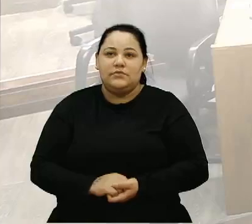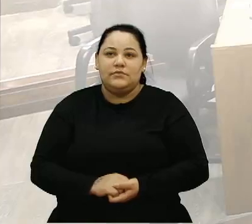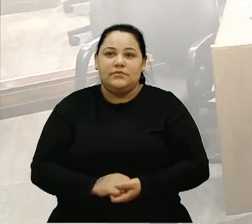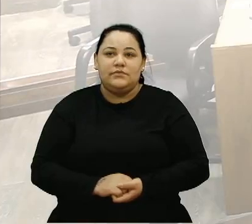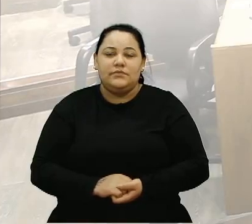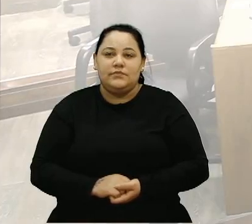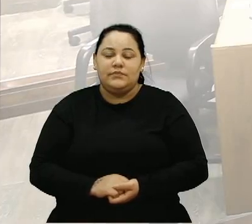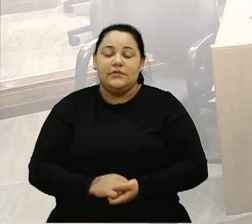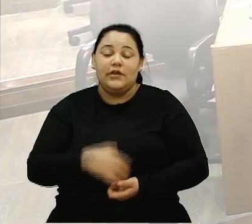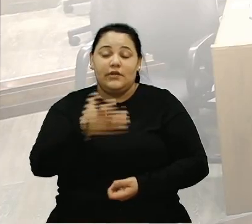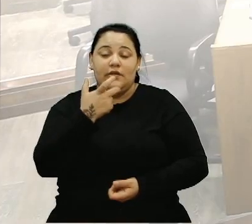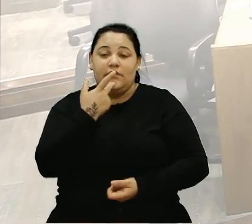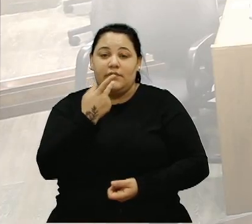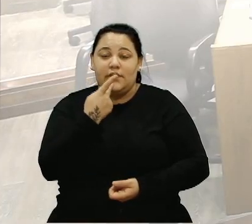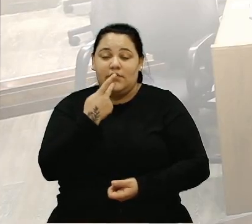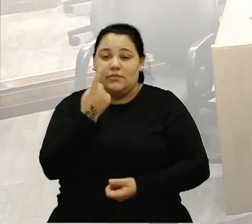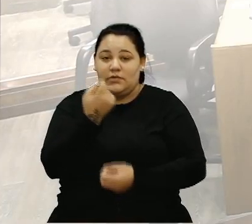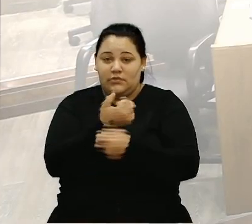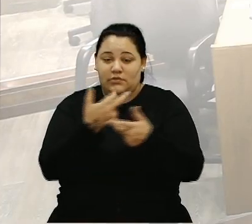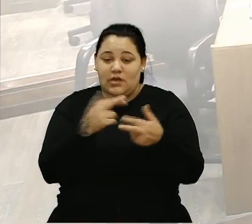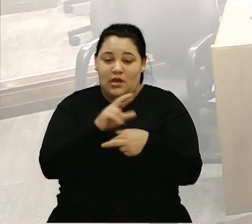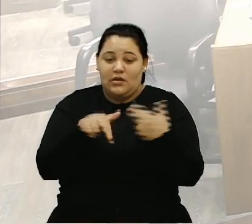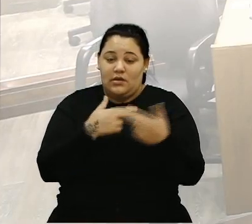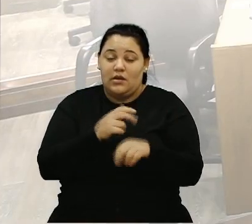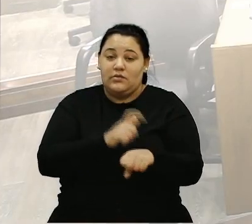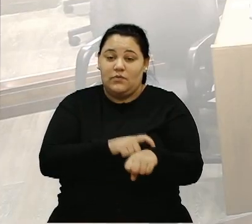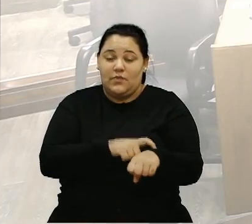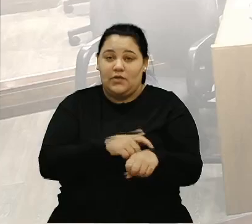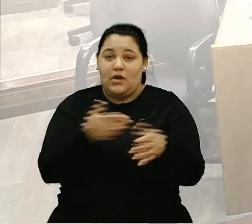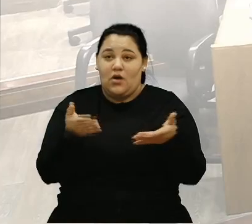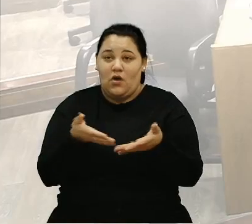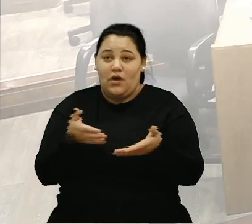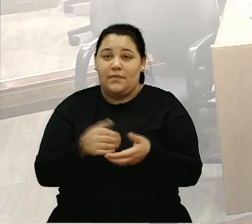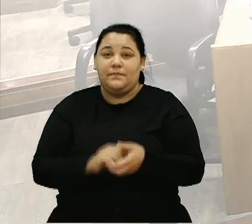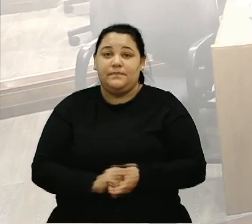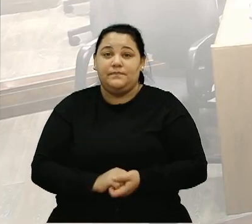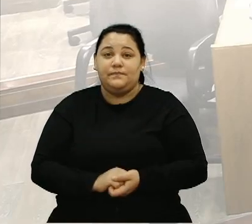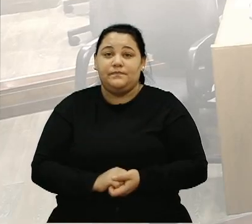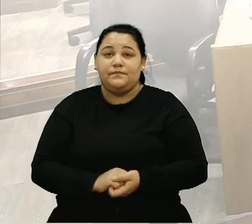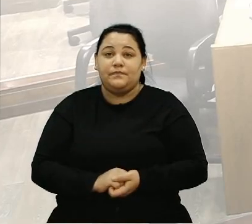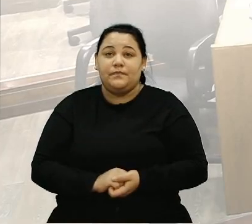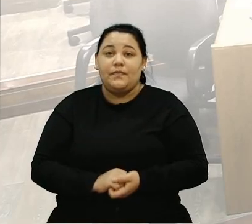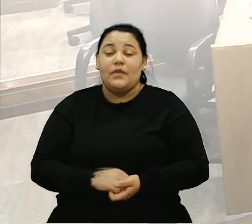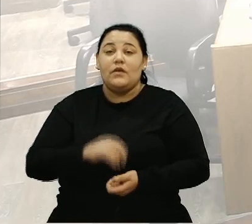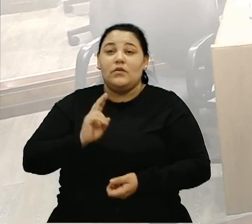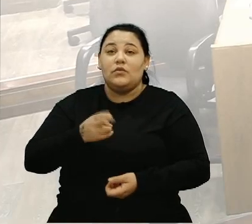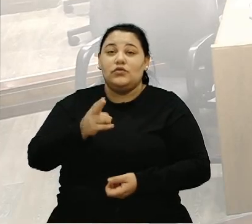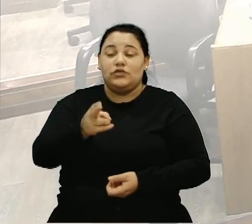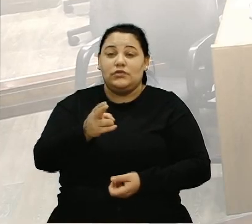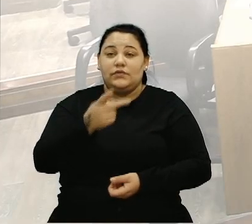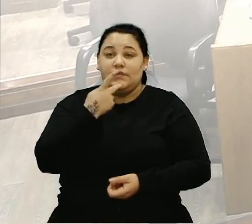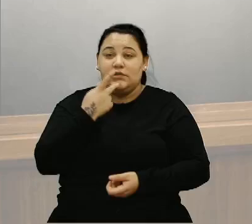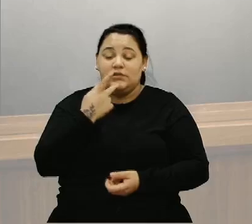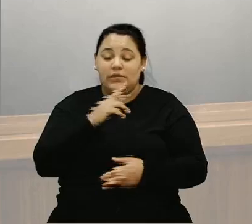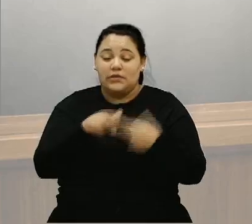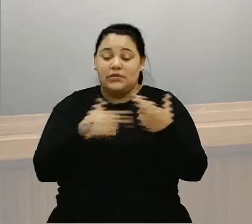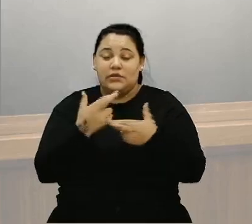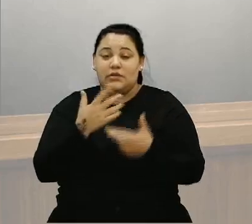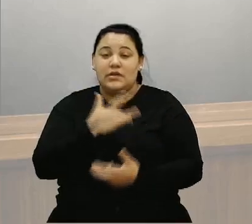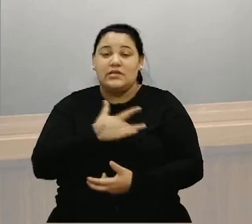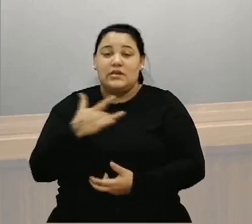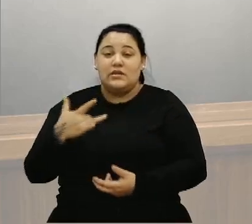uma questão específica aqui nesse momento, que é continuando essa questão da saúde, né? Em